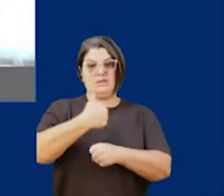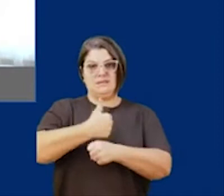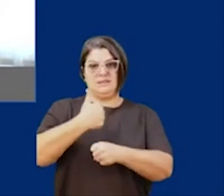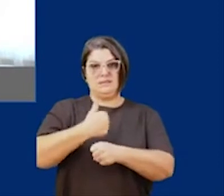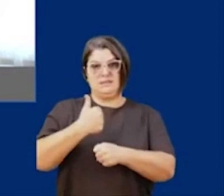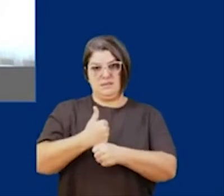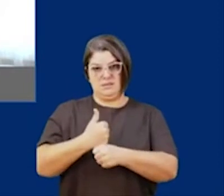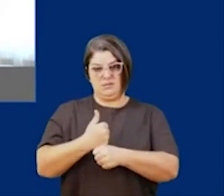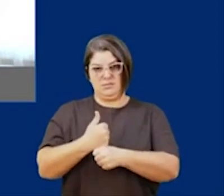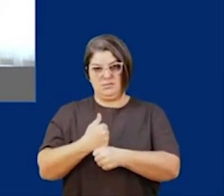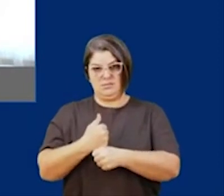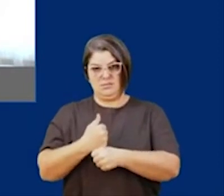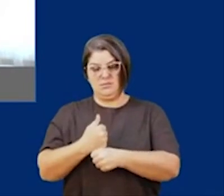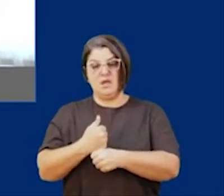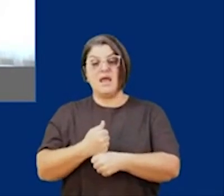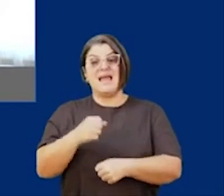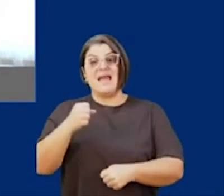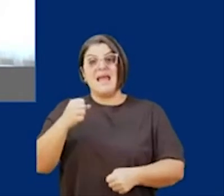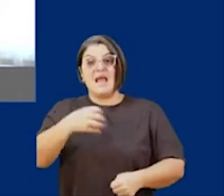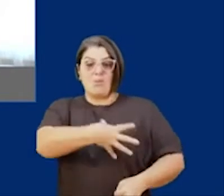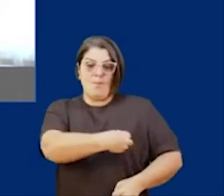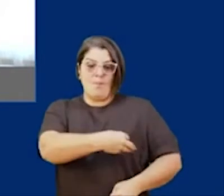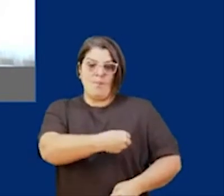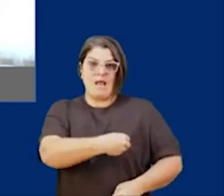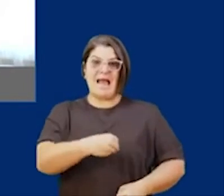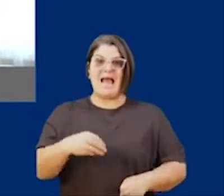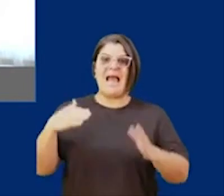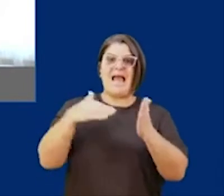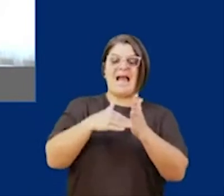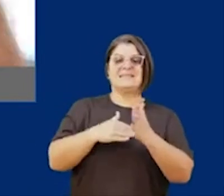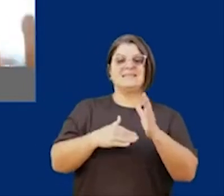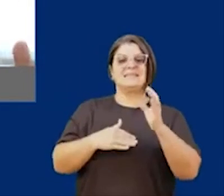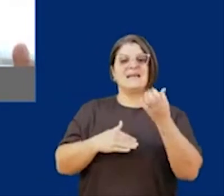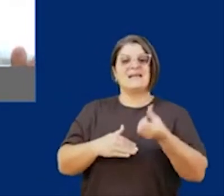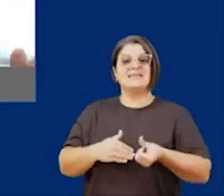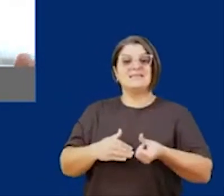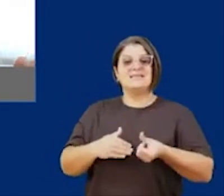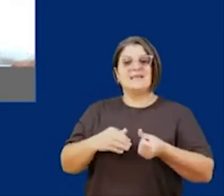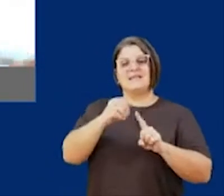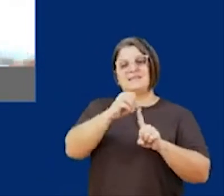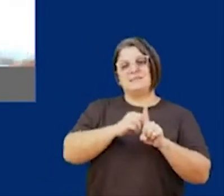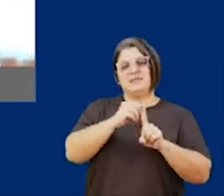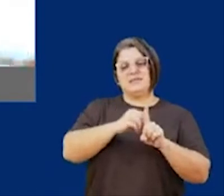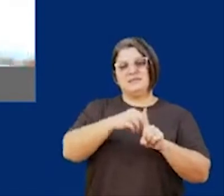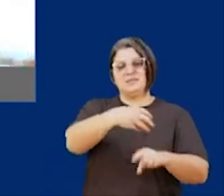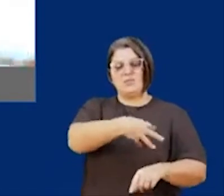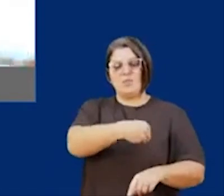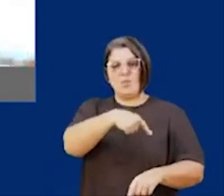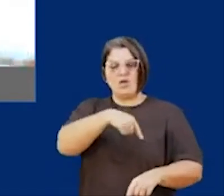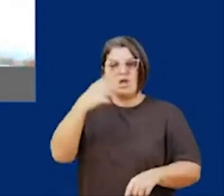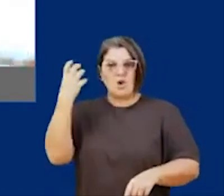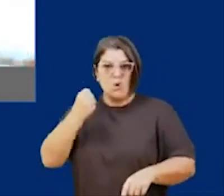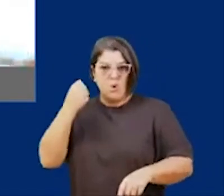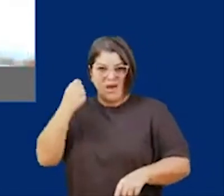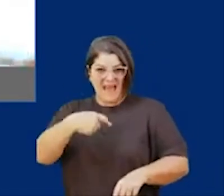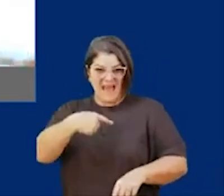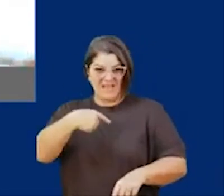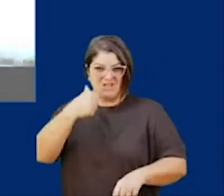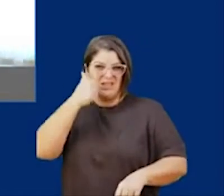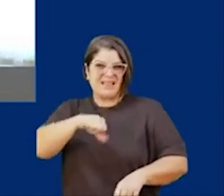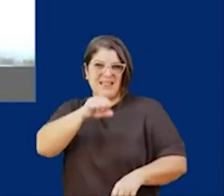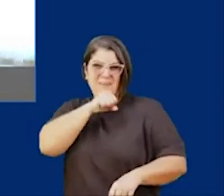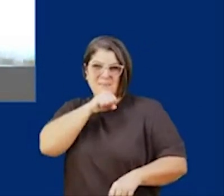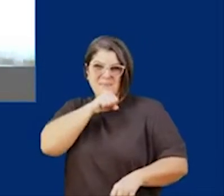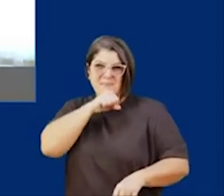né? E a gente sabe que o leite materno, ele é o alimento mais perfeito que uma criança pode ter no começo da vida dela, né? Ele não